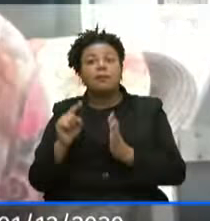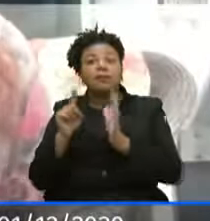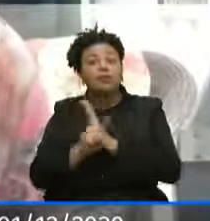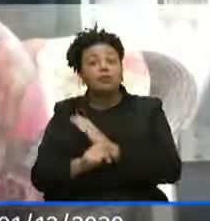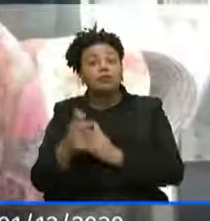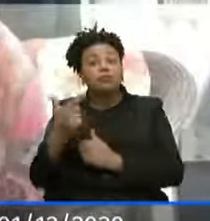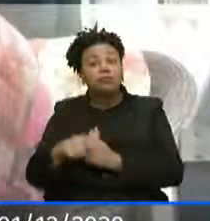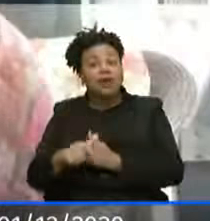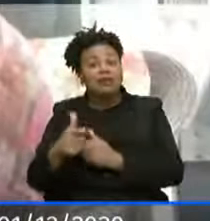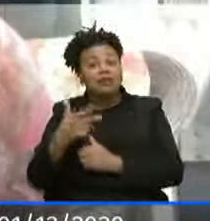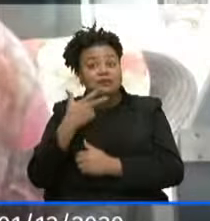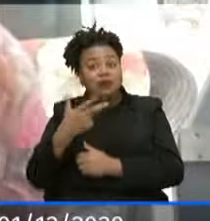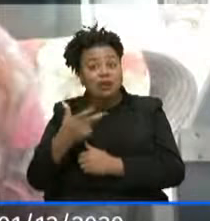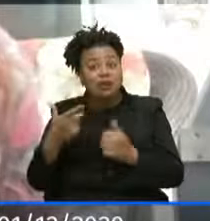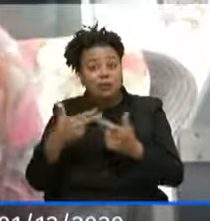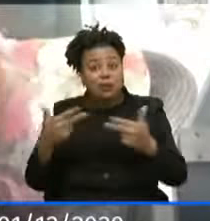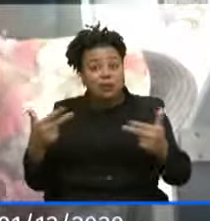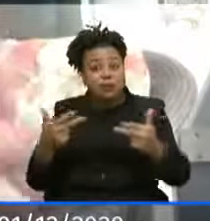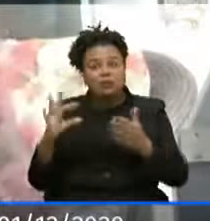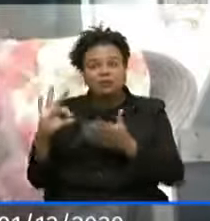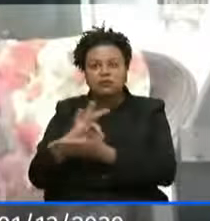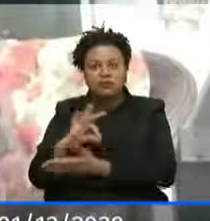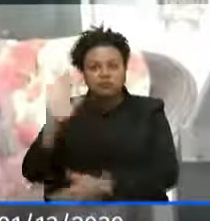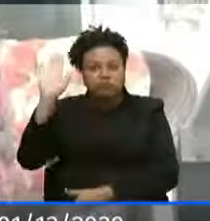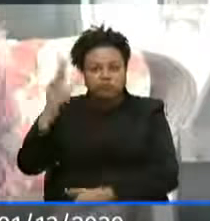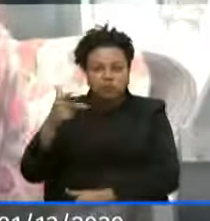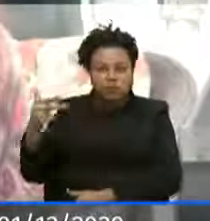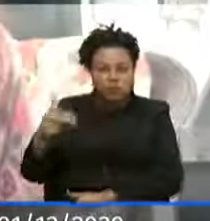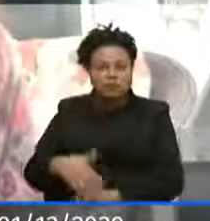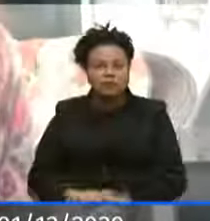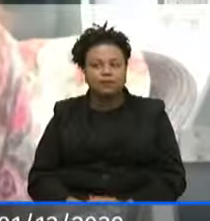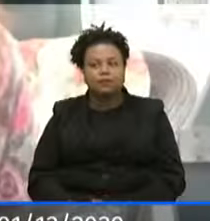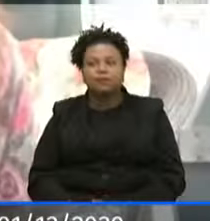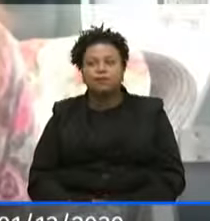Pergunto se mais alguma fala, alguma inscrição.